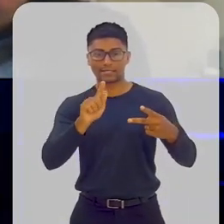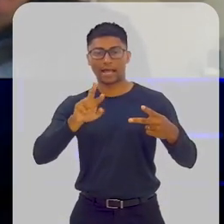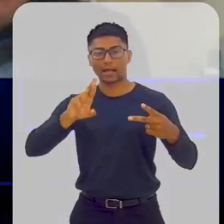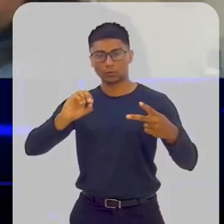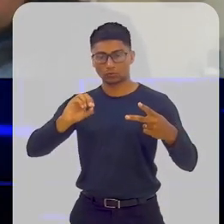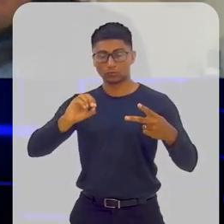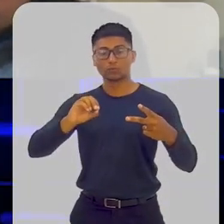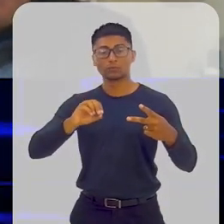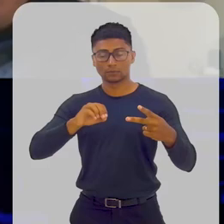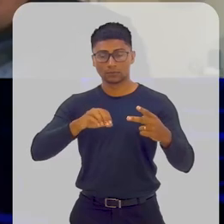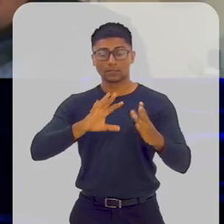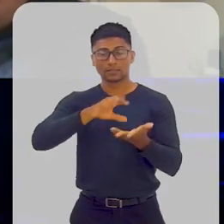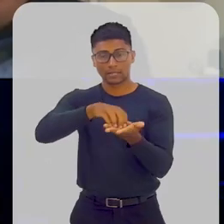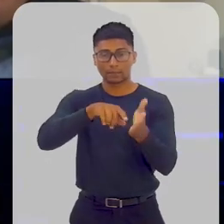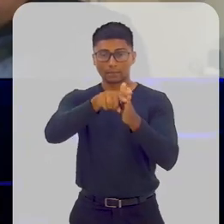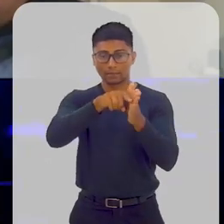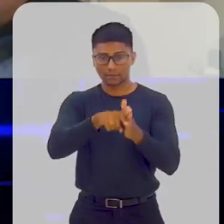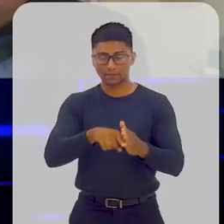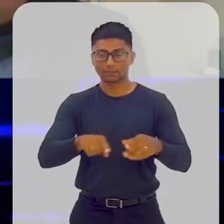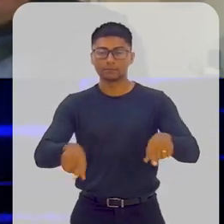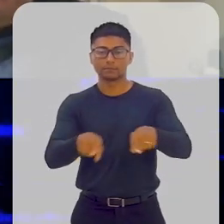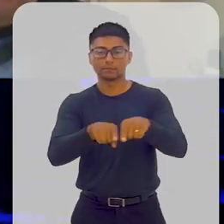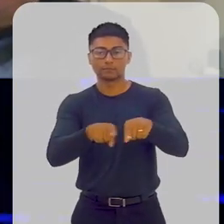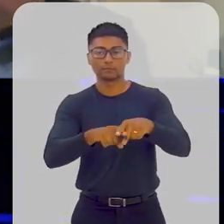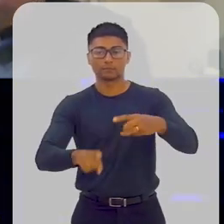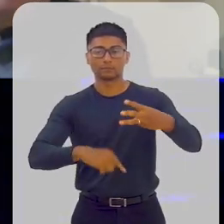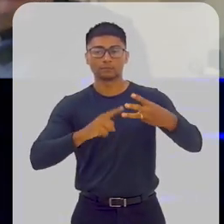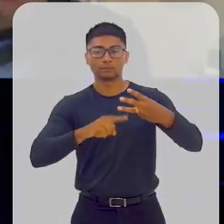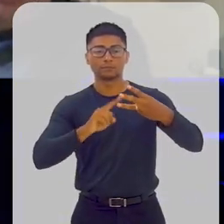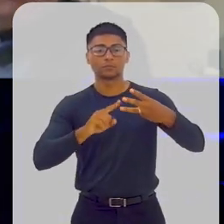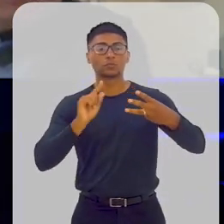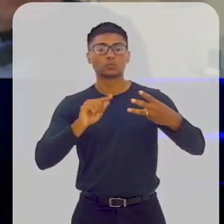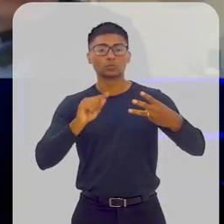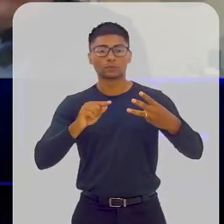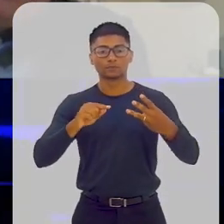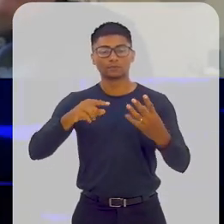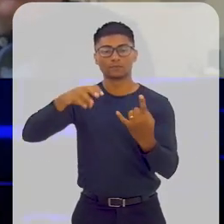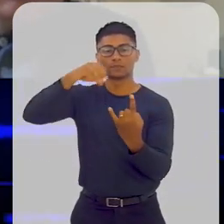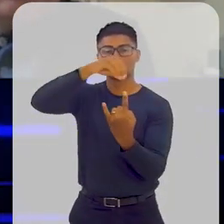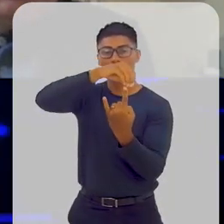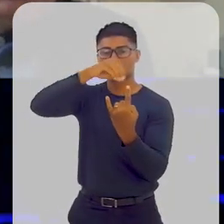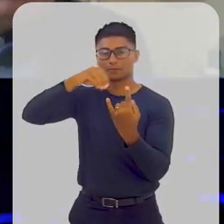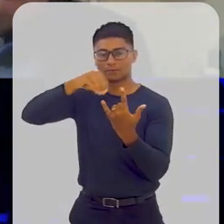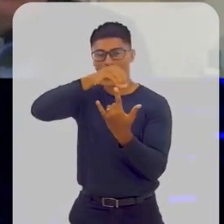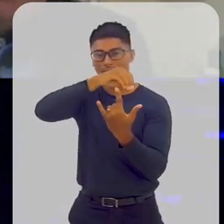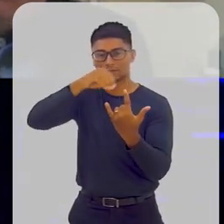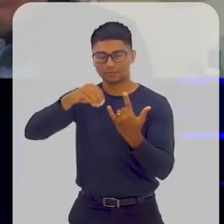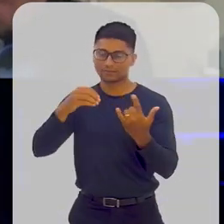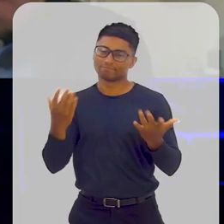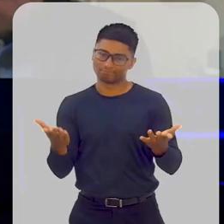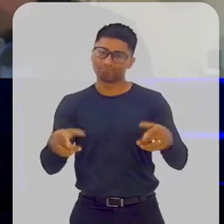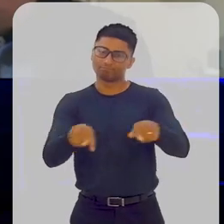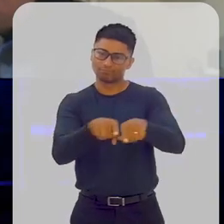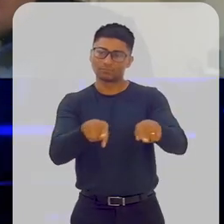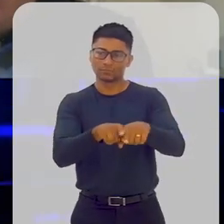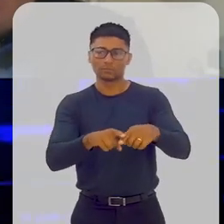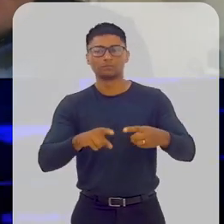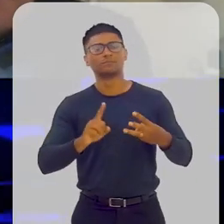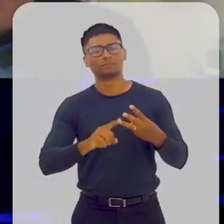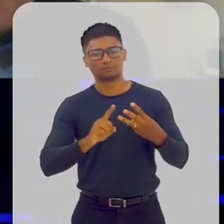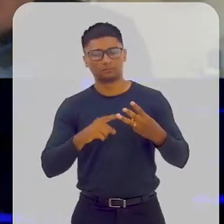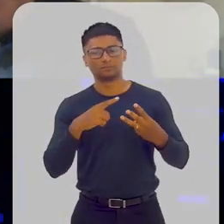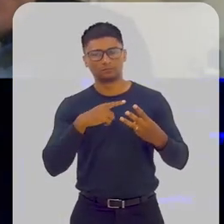de pesquisa de referência, nós temos o Instituto Oswaldo Cruz, né, que é, precisa maiores.